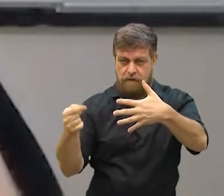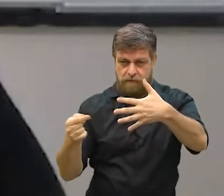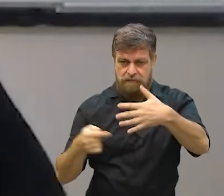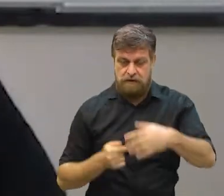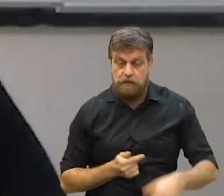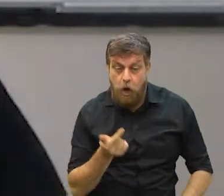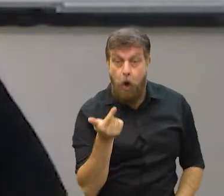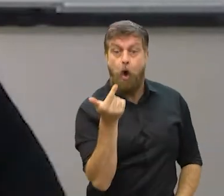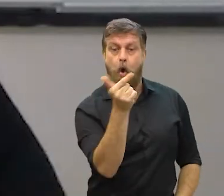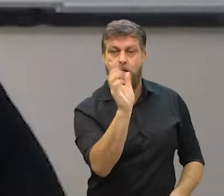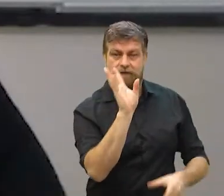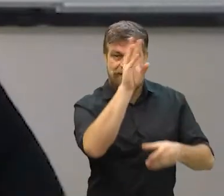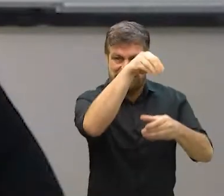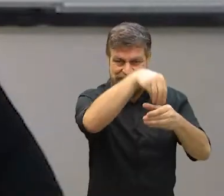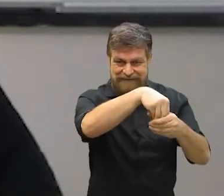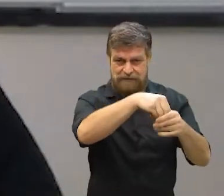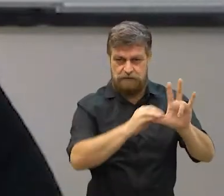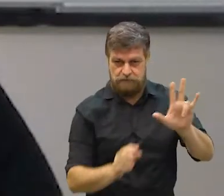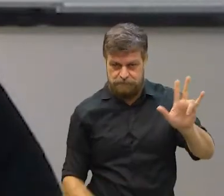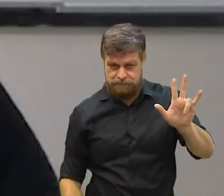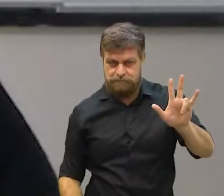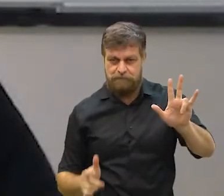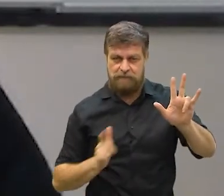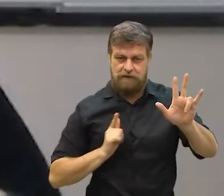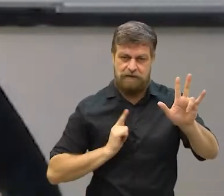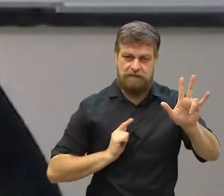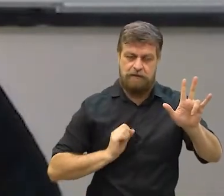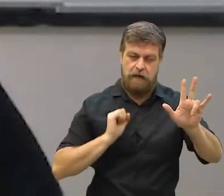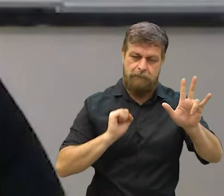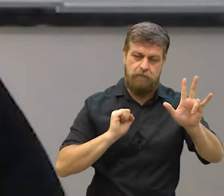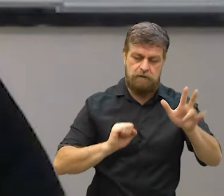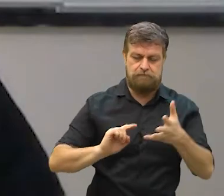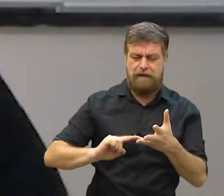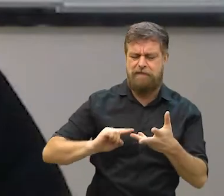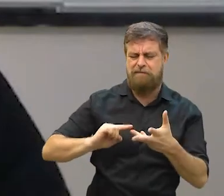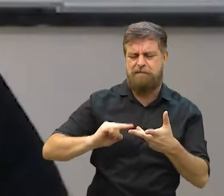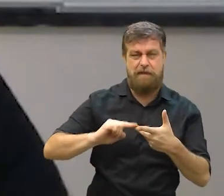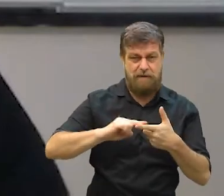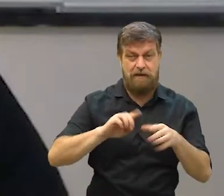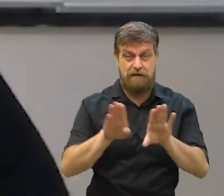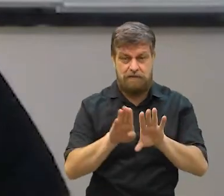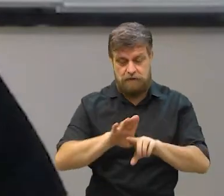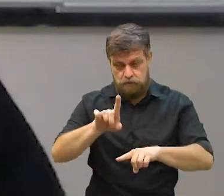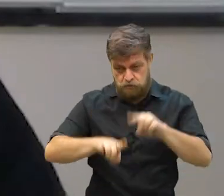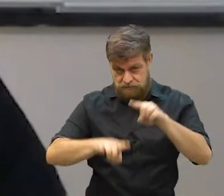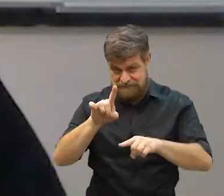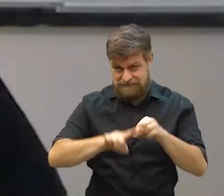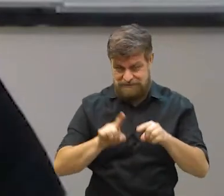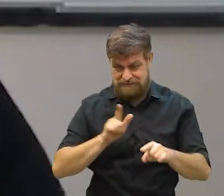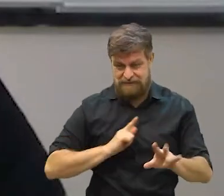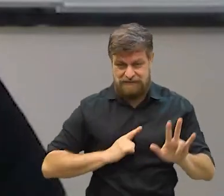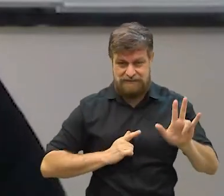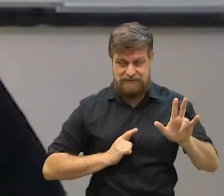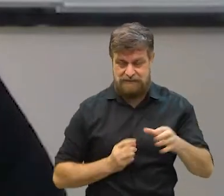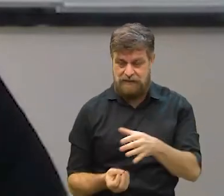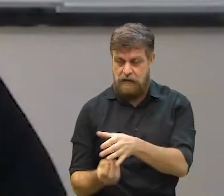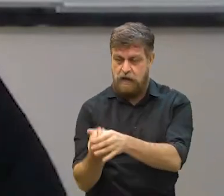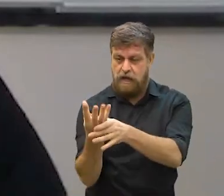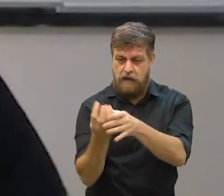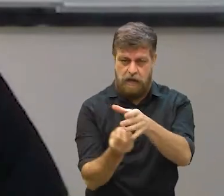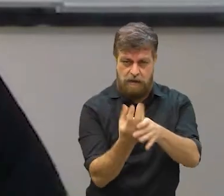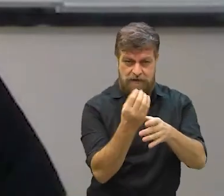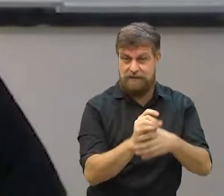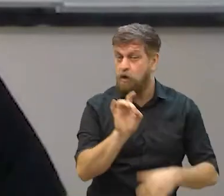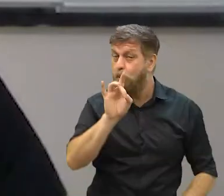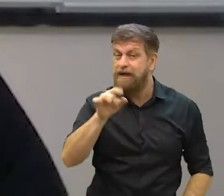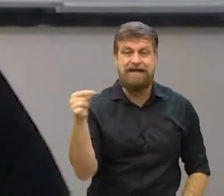nas outras substâncias, porque ela também tem terpenos, flavonoides, substâncias que estão presentes em outras plantas, não